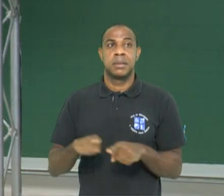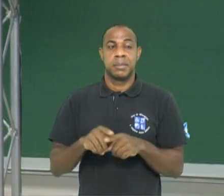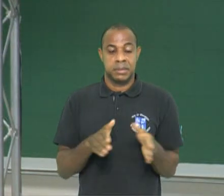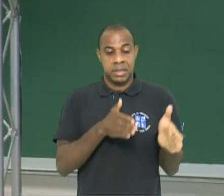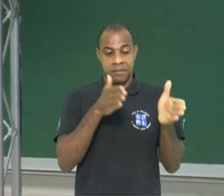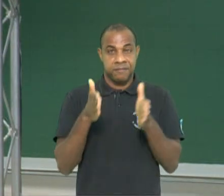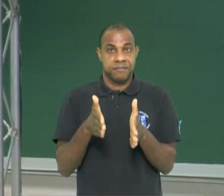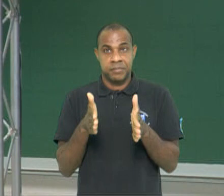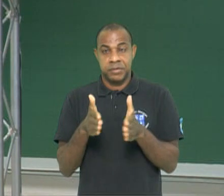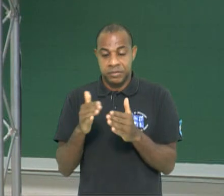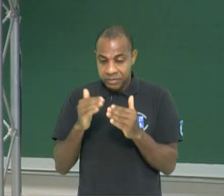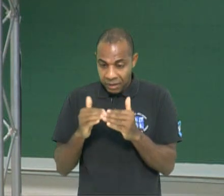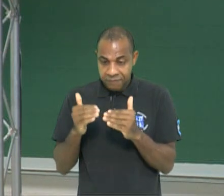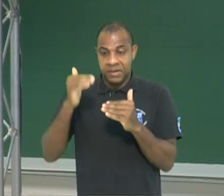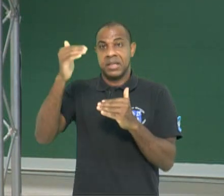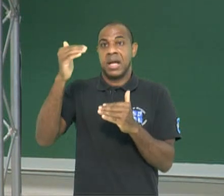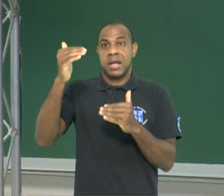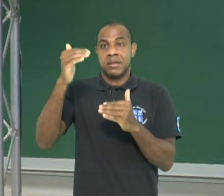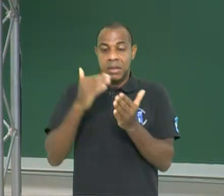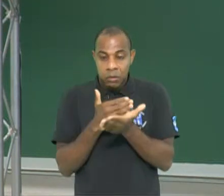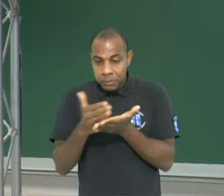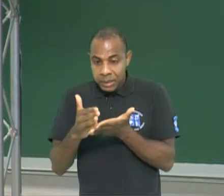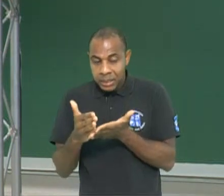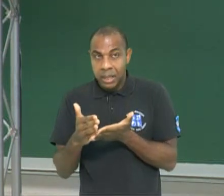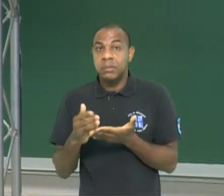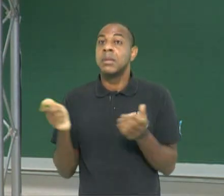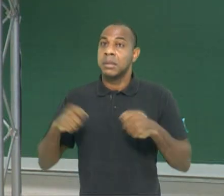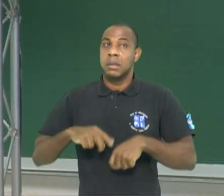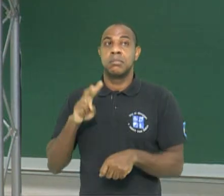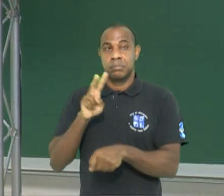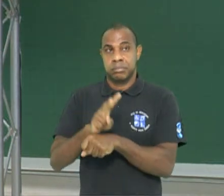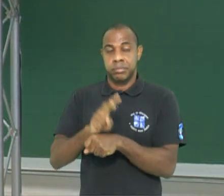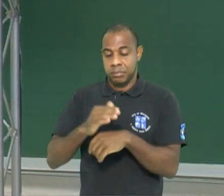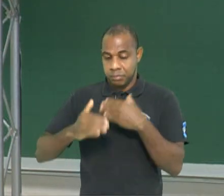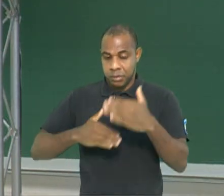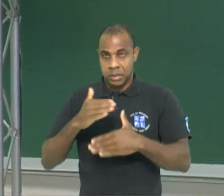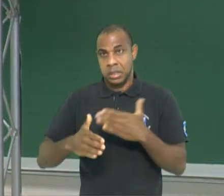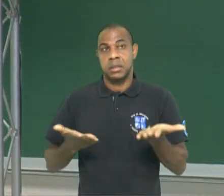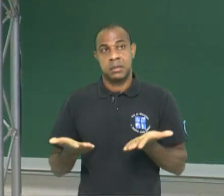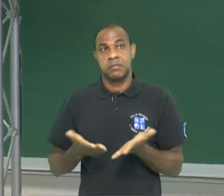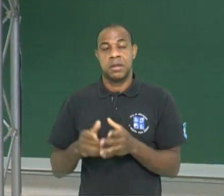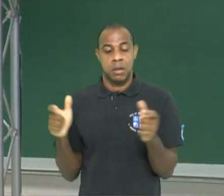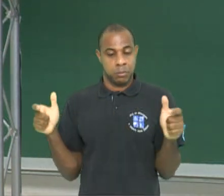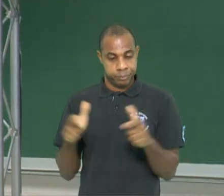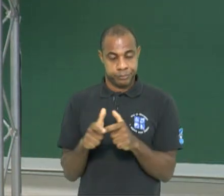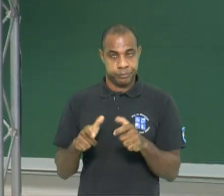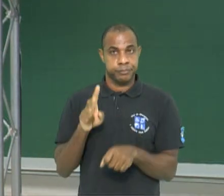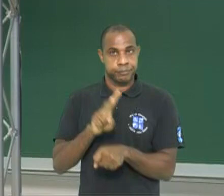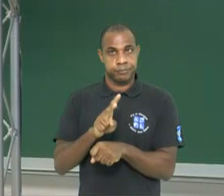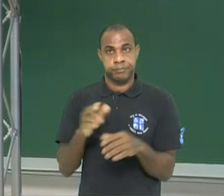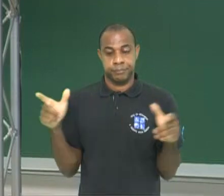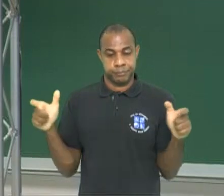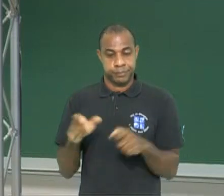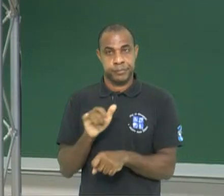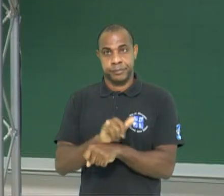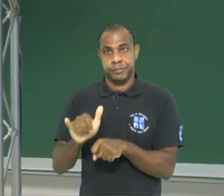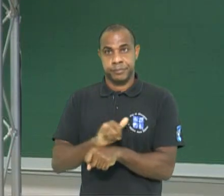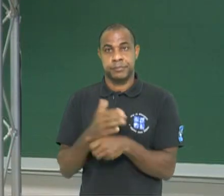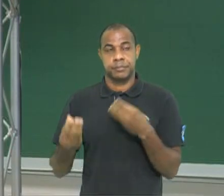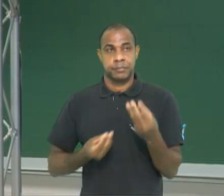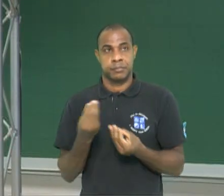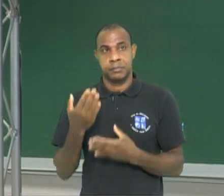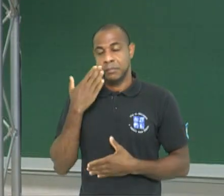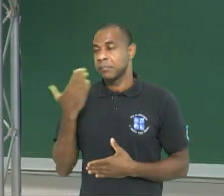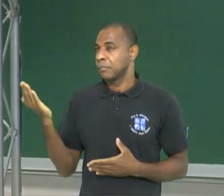doença se encontra. Na fase inicial, logicamente, o processo pode ser bem reduzido, as estratégias podem ser bem reduzidas. Numa fase